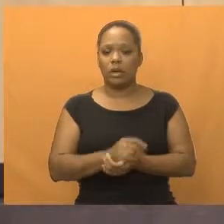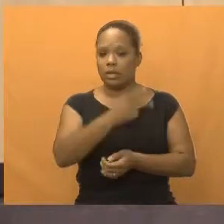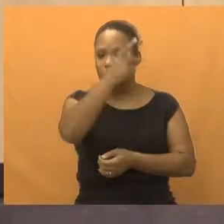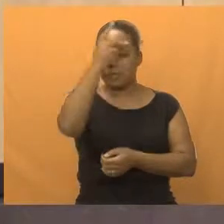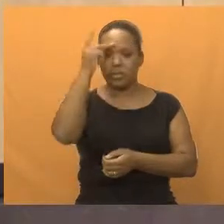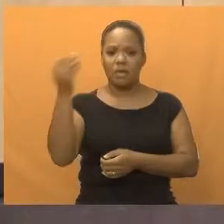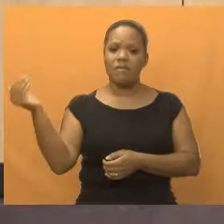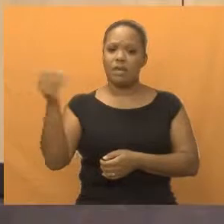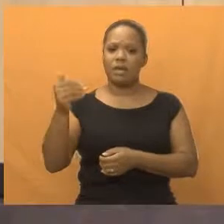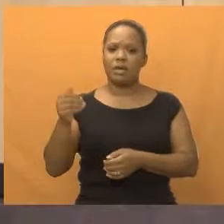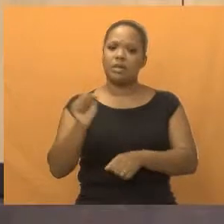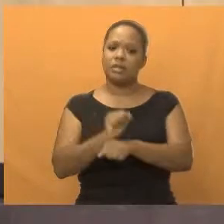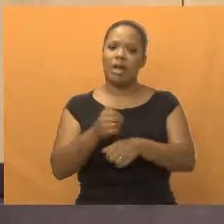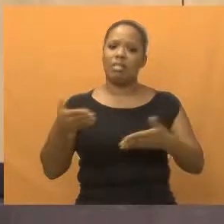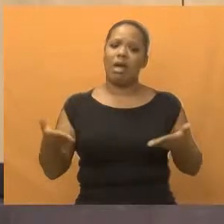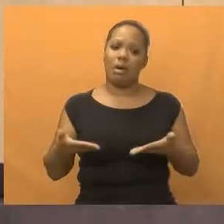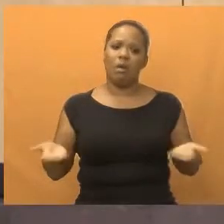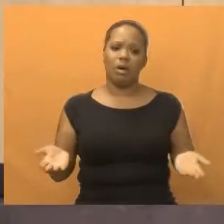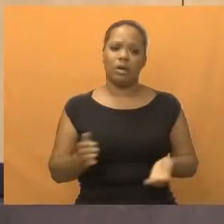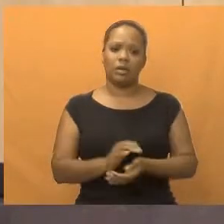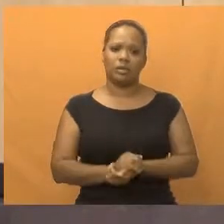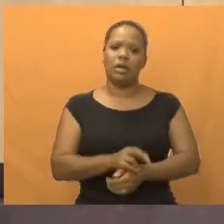senhora que agora aí exato